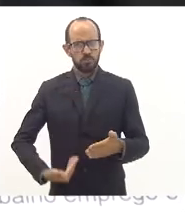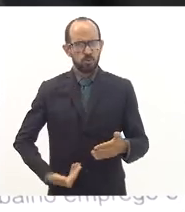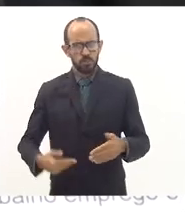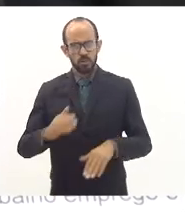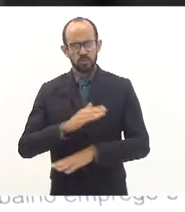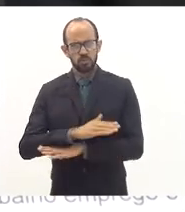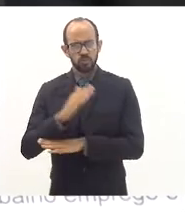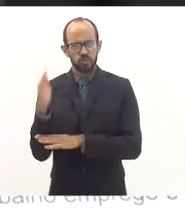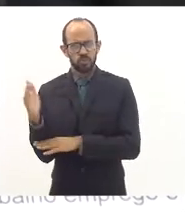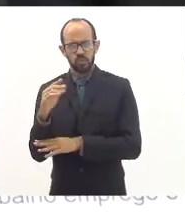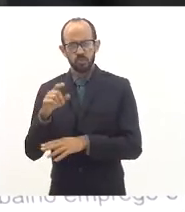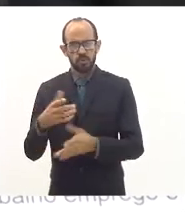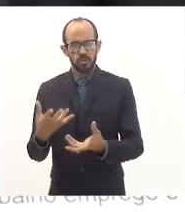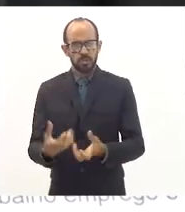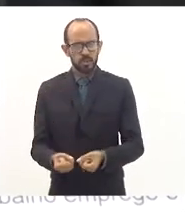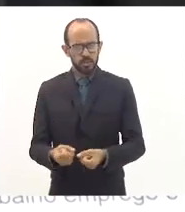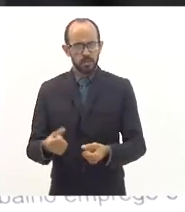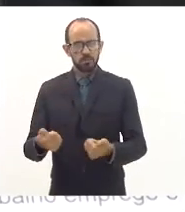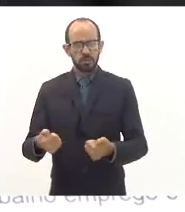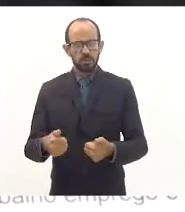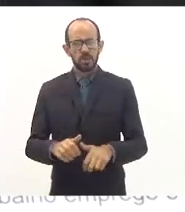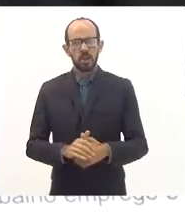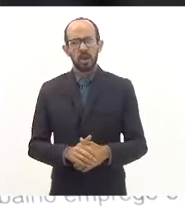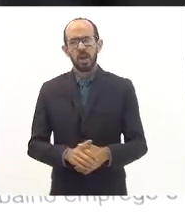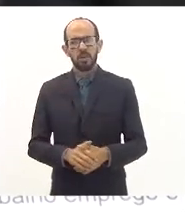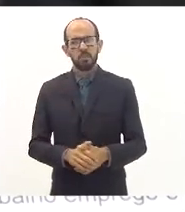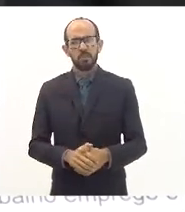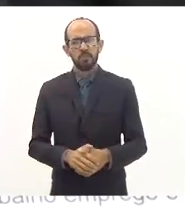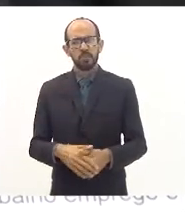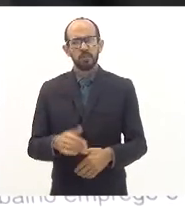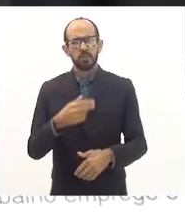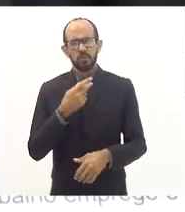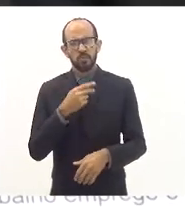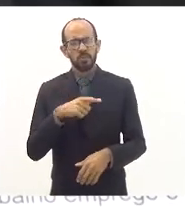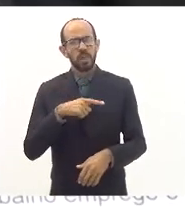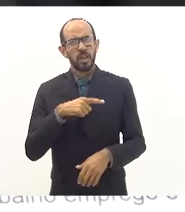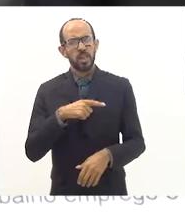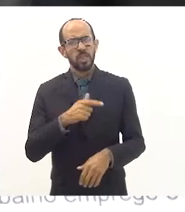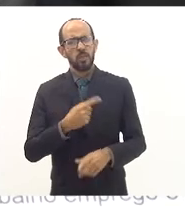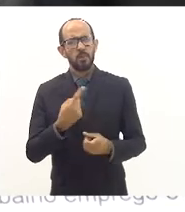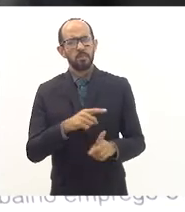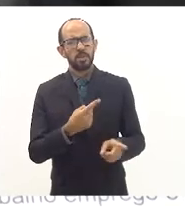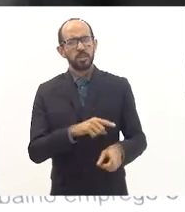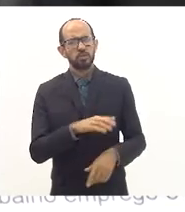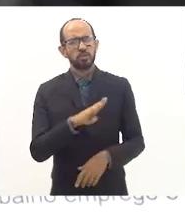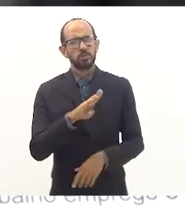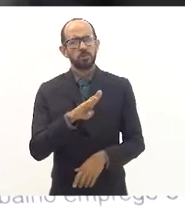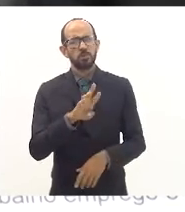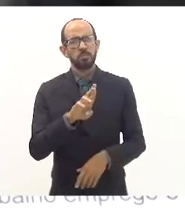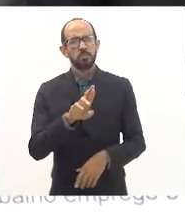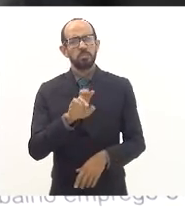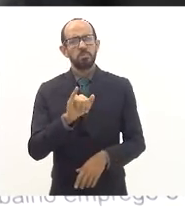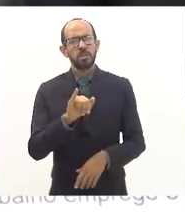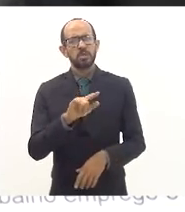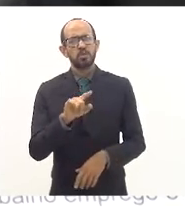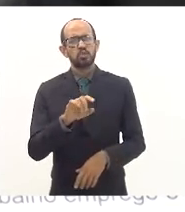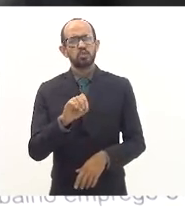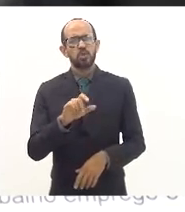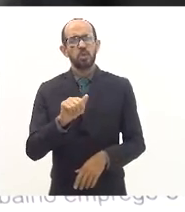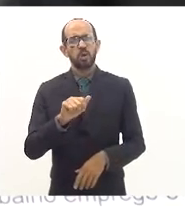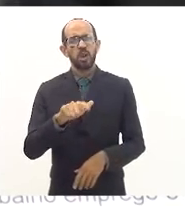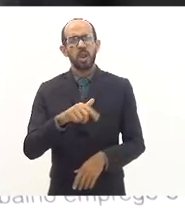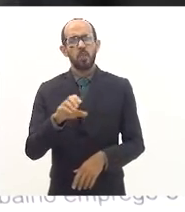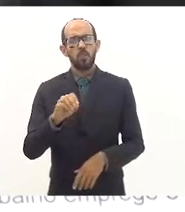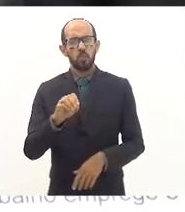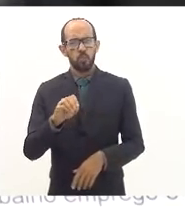pelo povo que ela ganhou o carinhoso apelido de Brizolões. Então, a defesa intransigente da